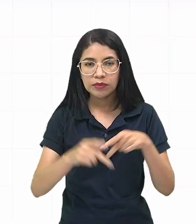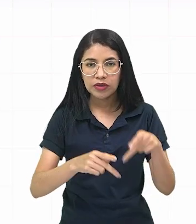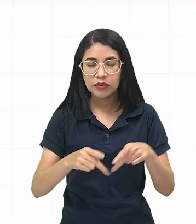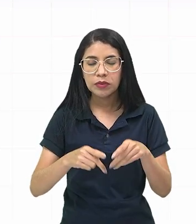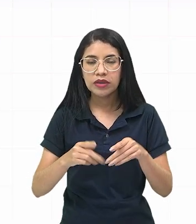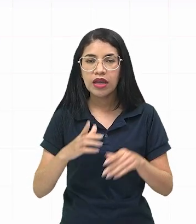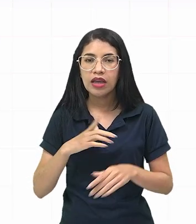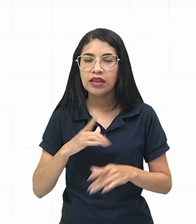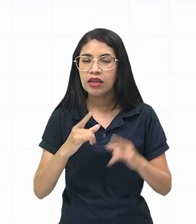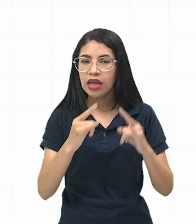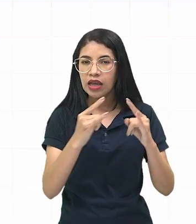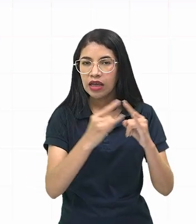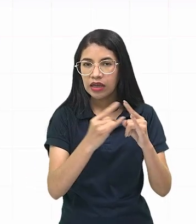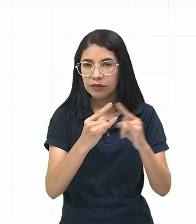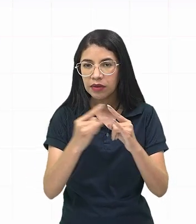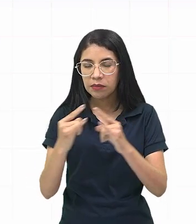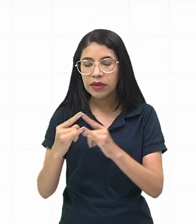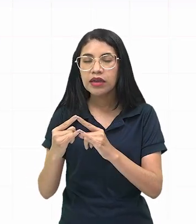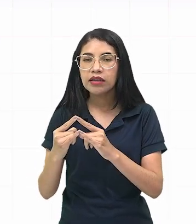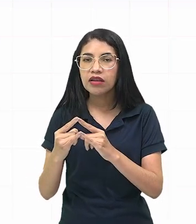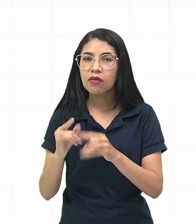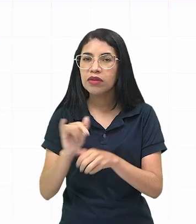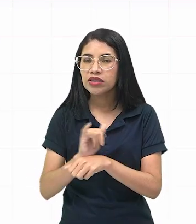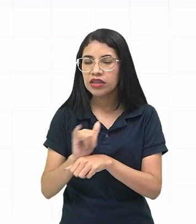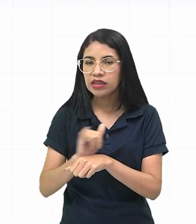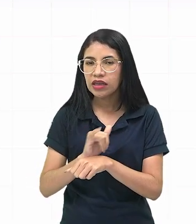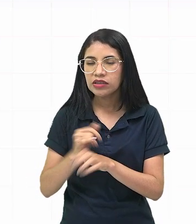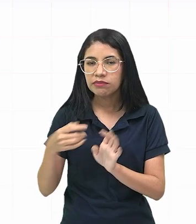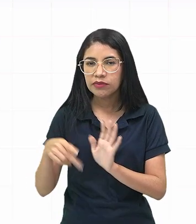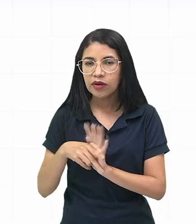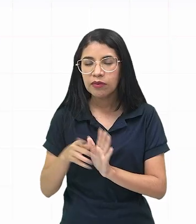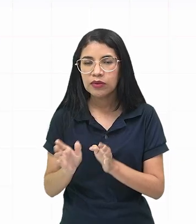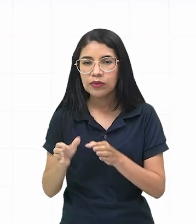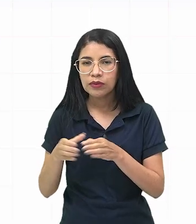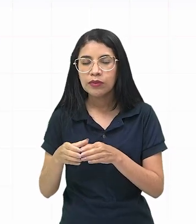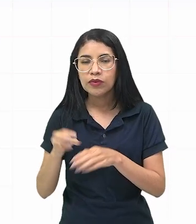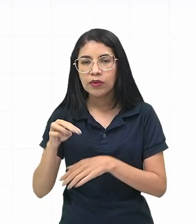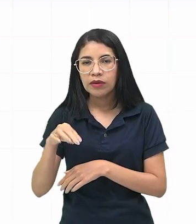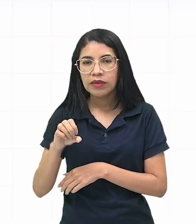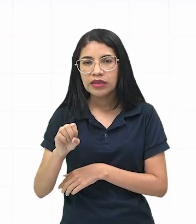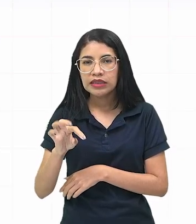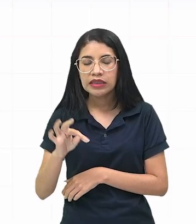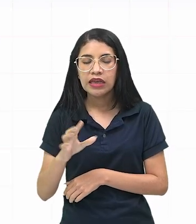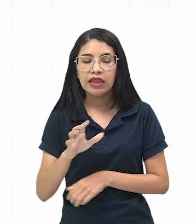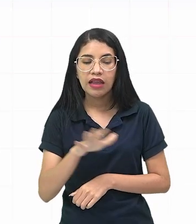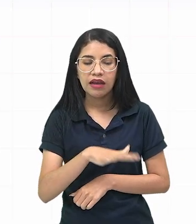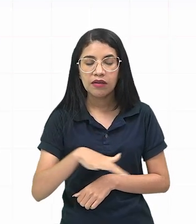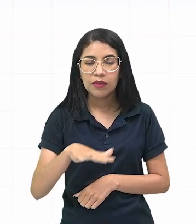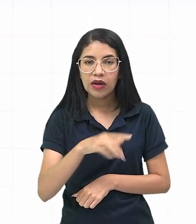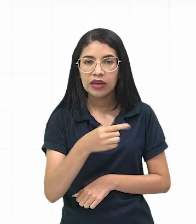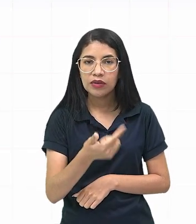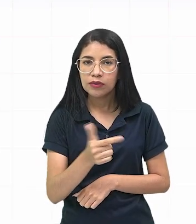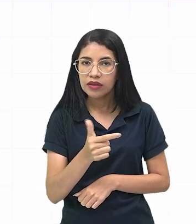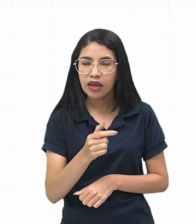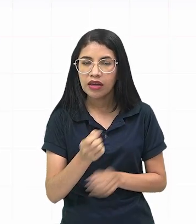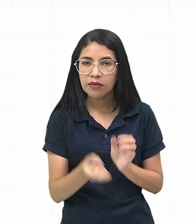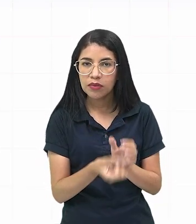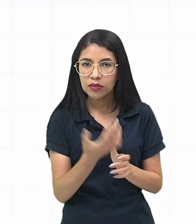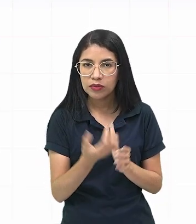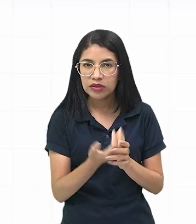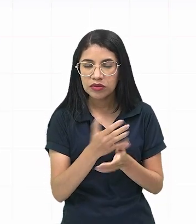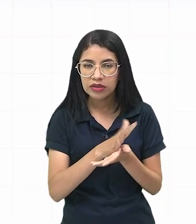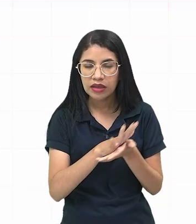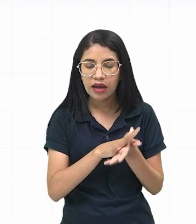acampam em alguma área que esse é um método, né, do MST. Eles acampam em uma área que é improdutiva, segundo eles, e